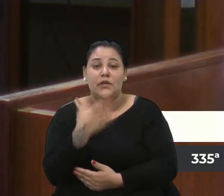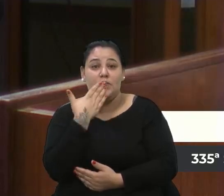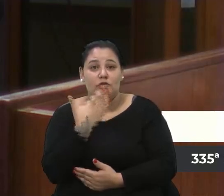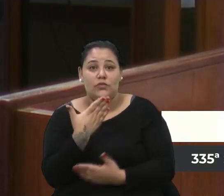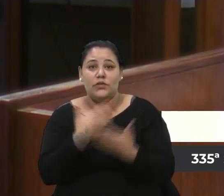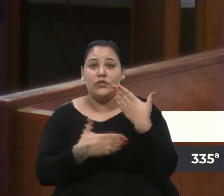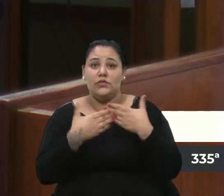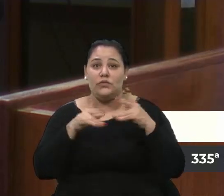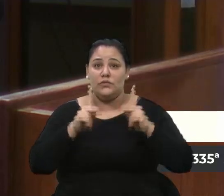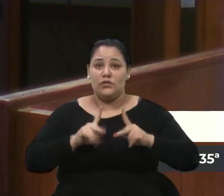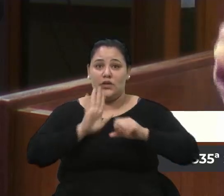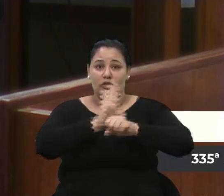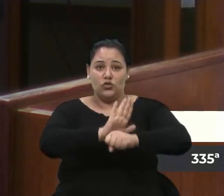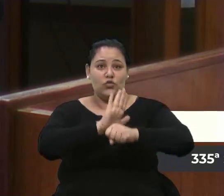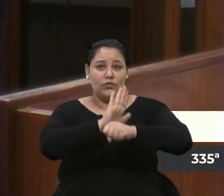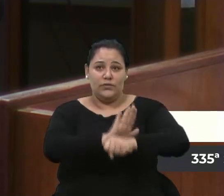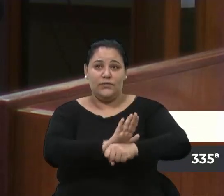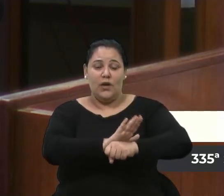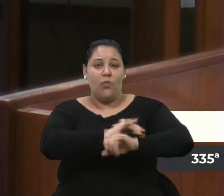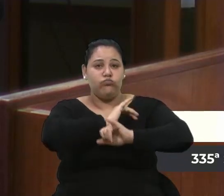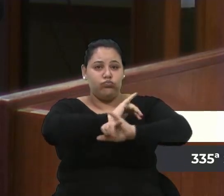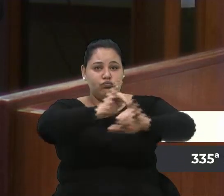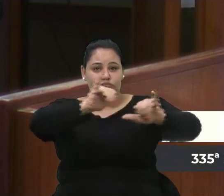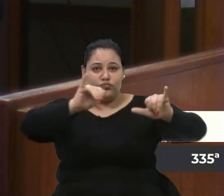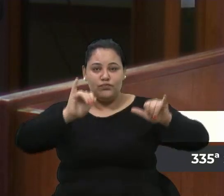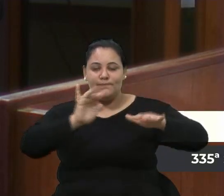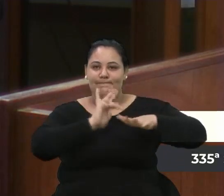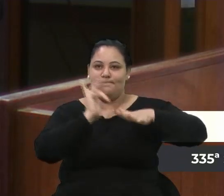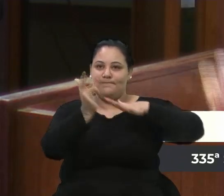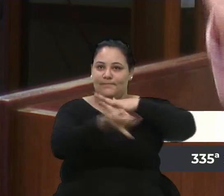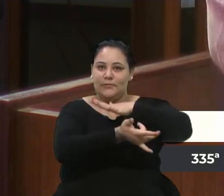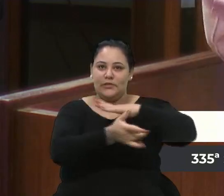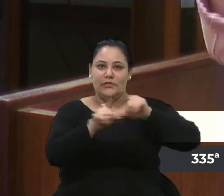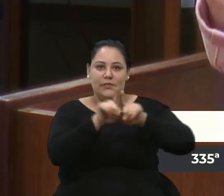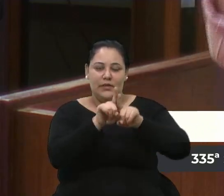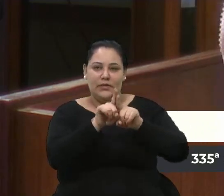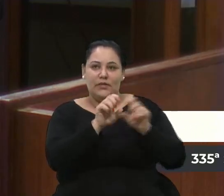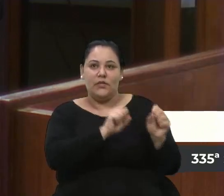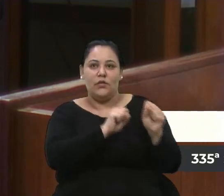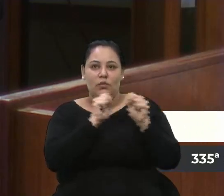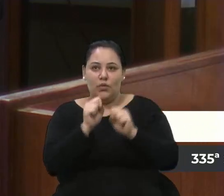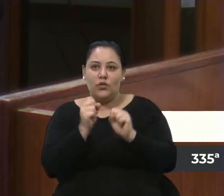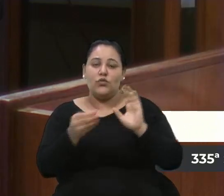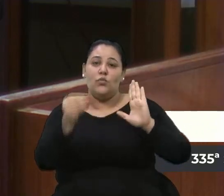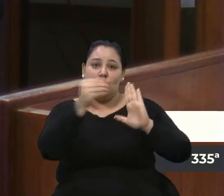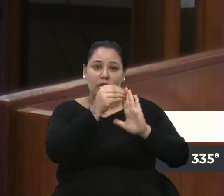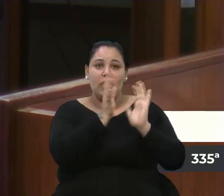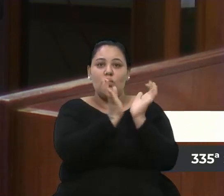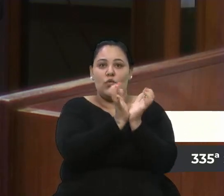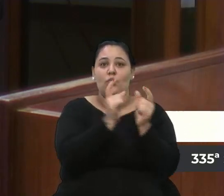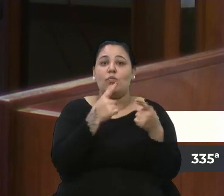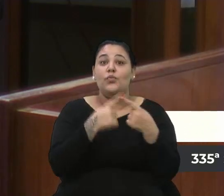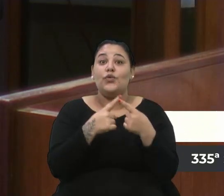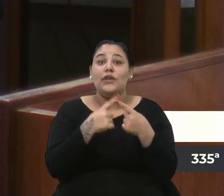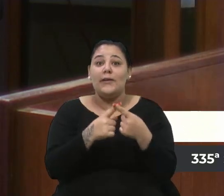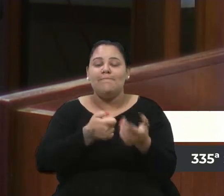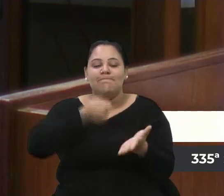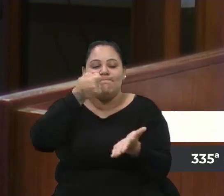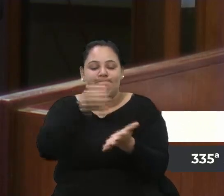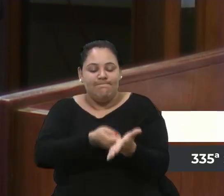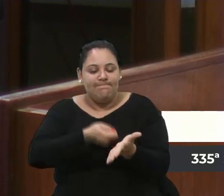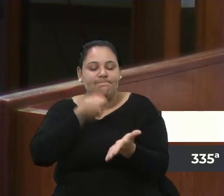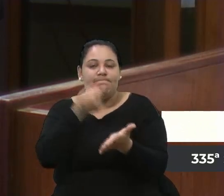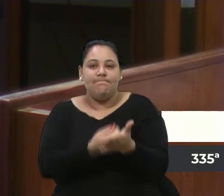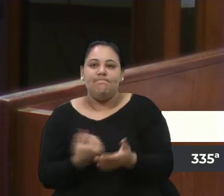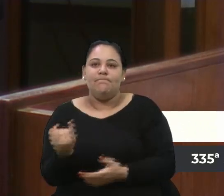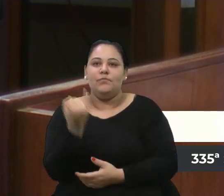mundo ajude a divulgar nas redes. Eu posso colocar no grupo, porque é uma luta muito importante